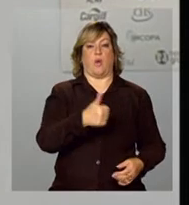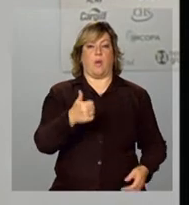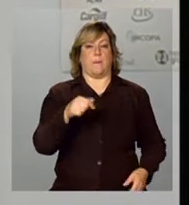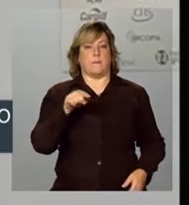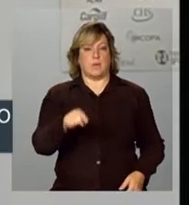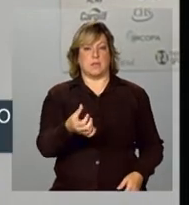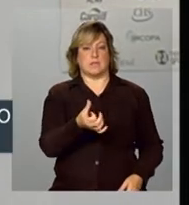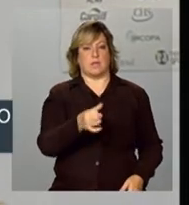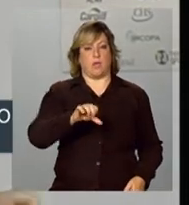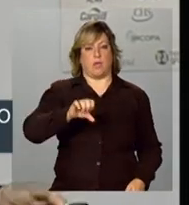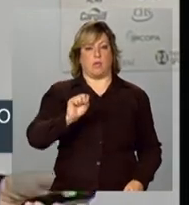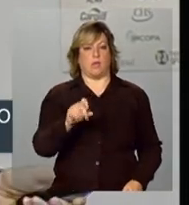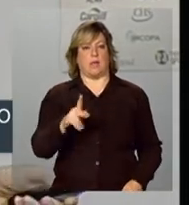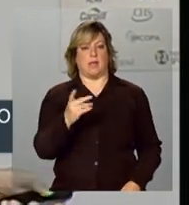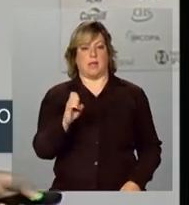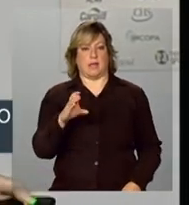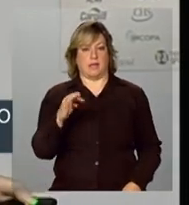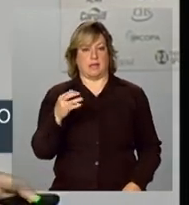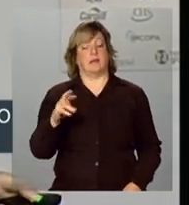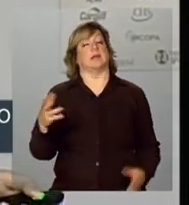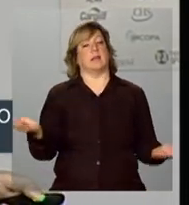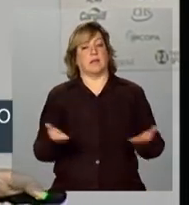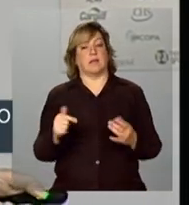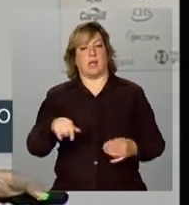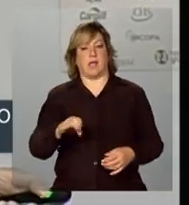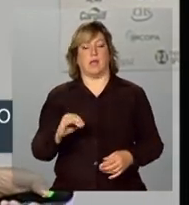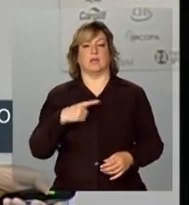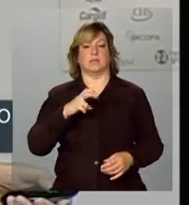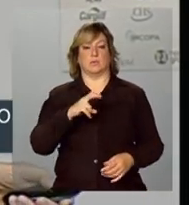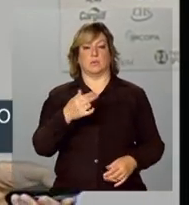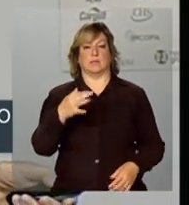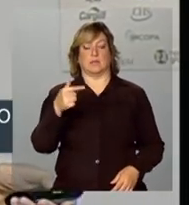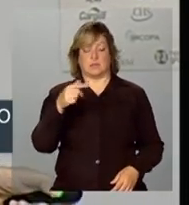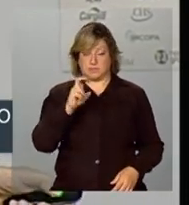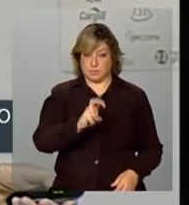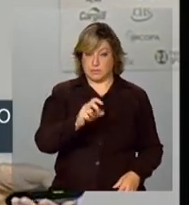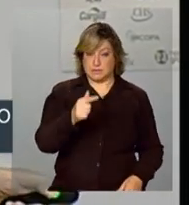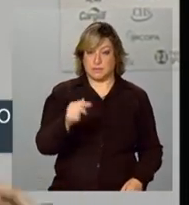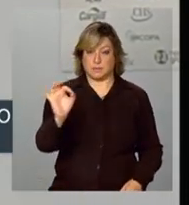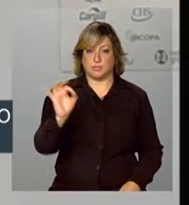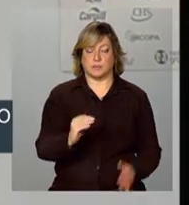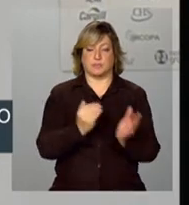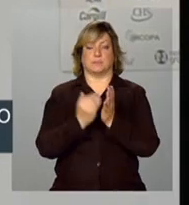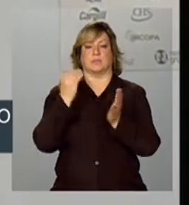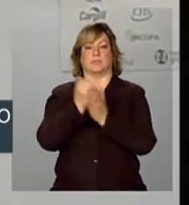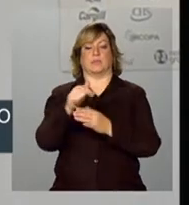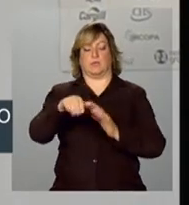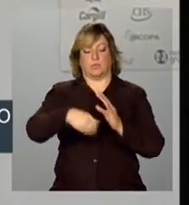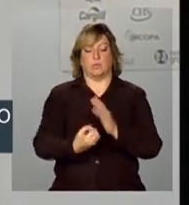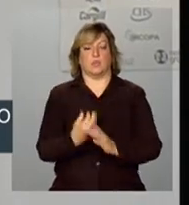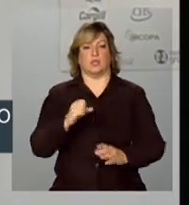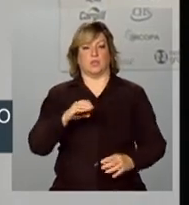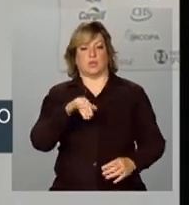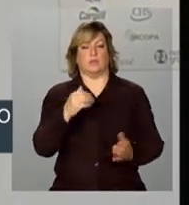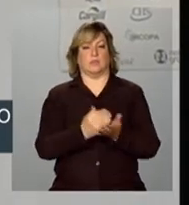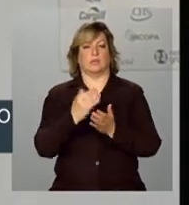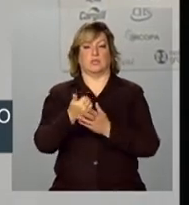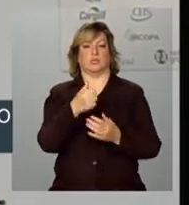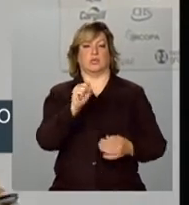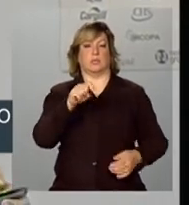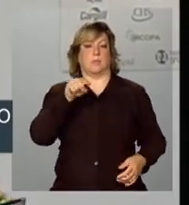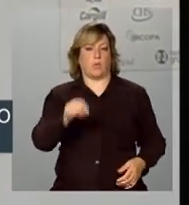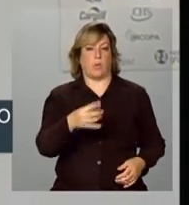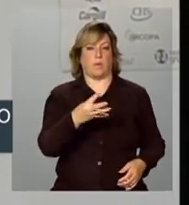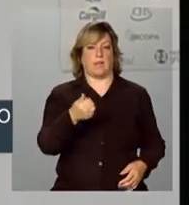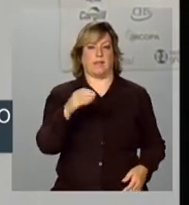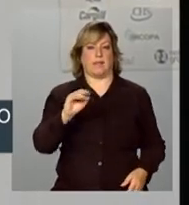11.698 hectares, e esse ano um aumento de 57% desses plantios de soja passando para 18.410